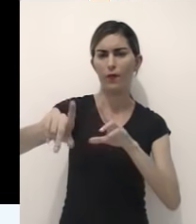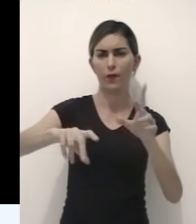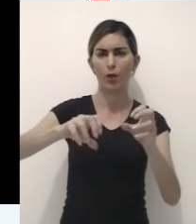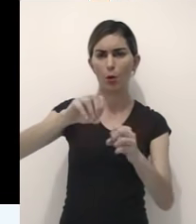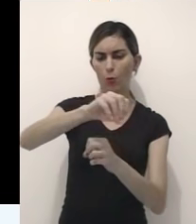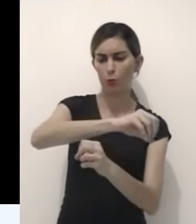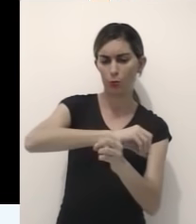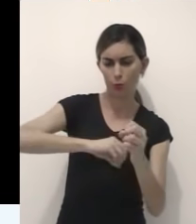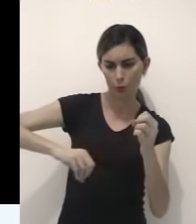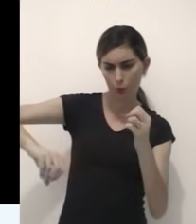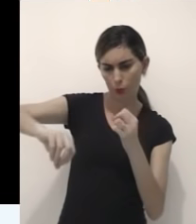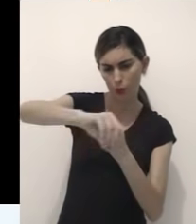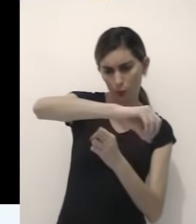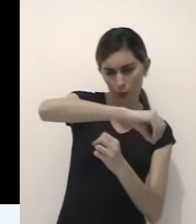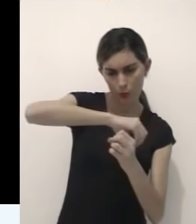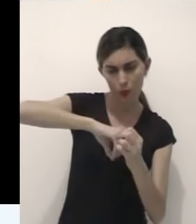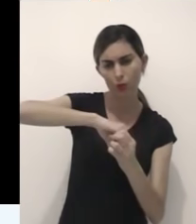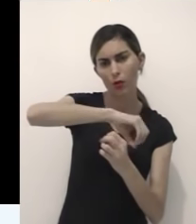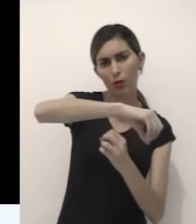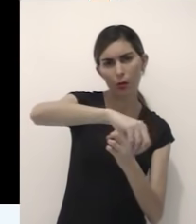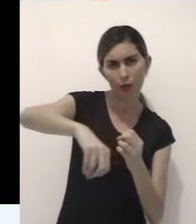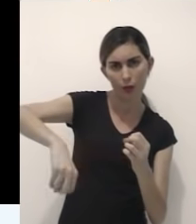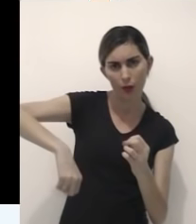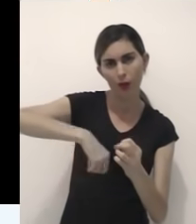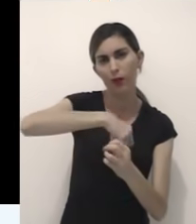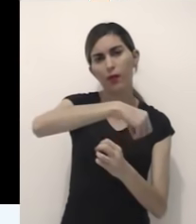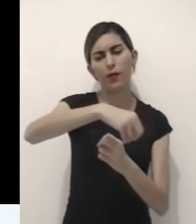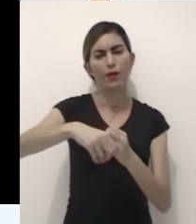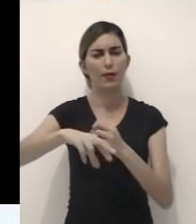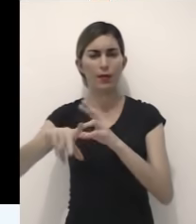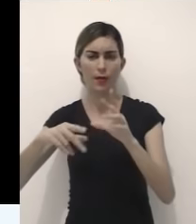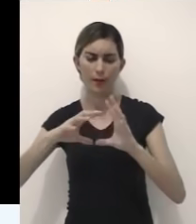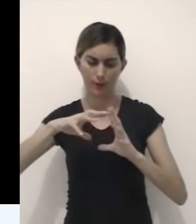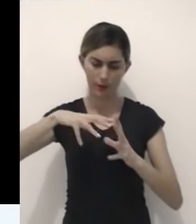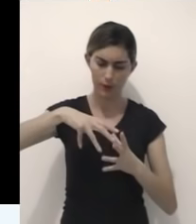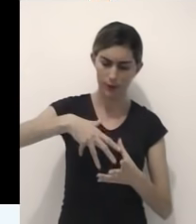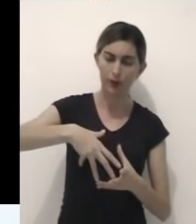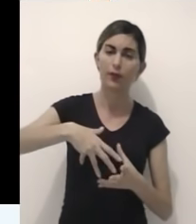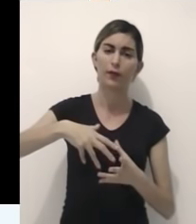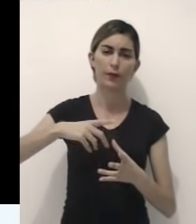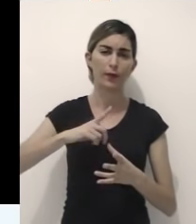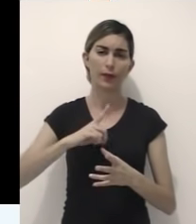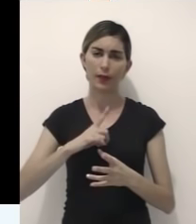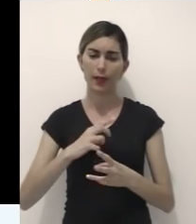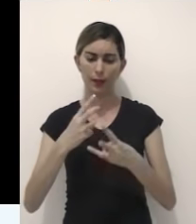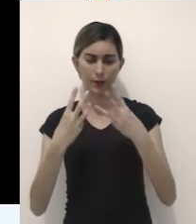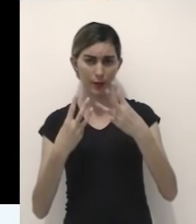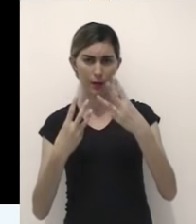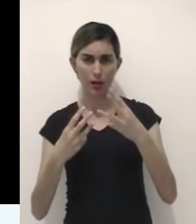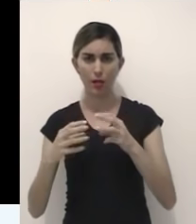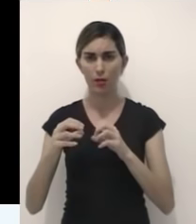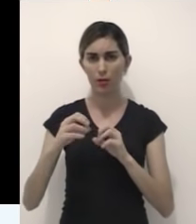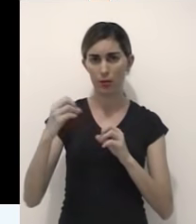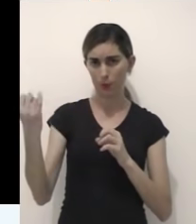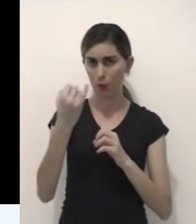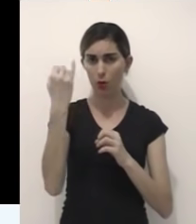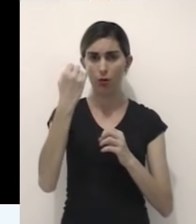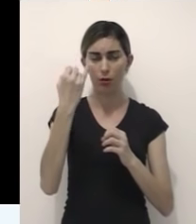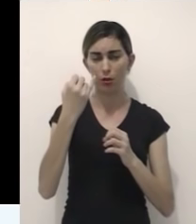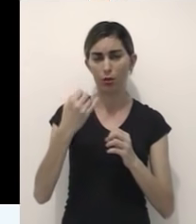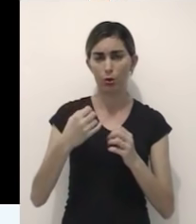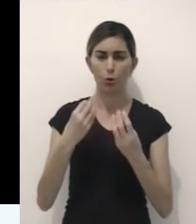realiza diversos movimentos, como, por exemplo, a Terra, né, que a gente já estudou. Então, tem 3